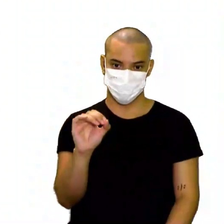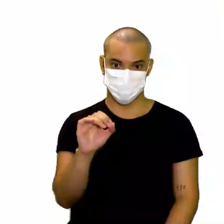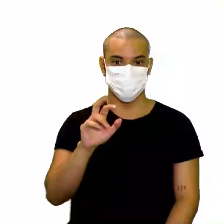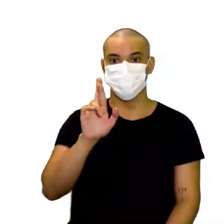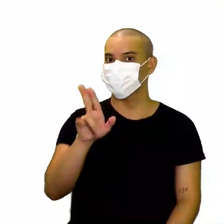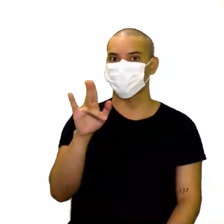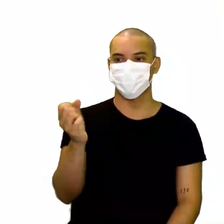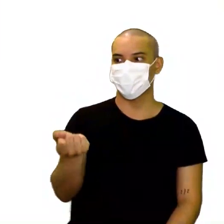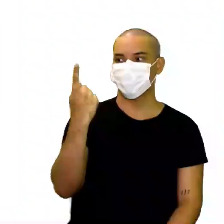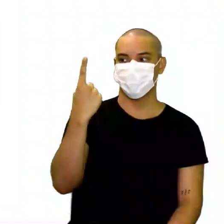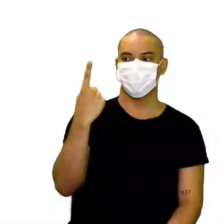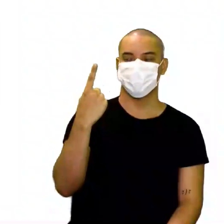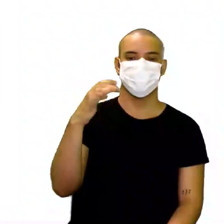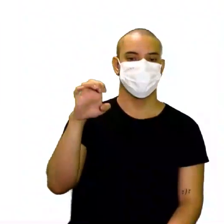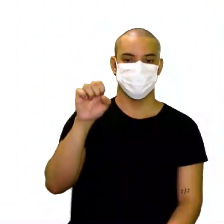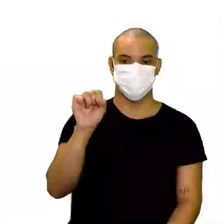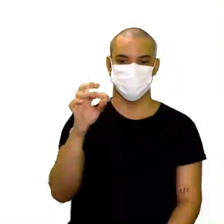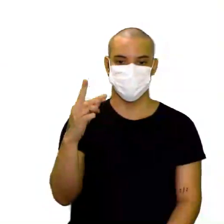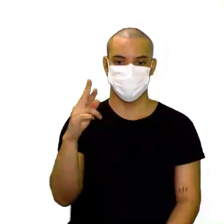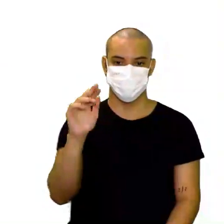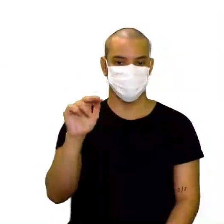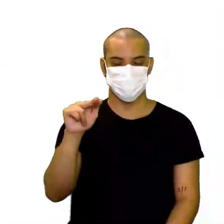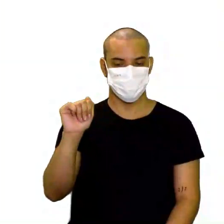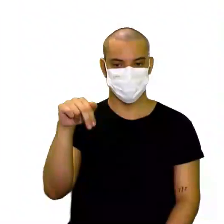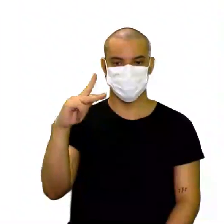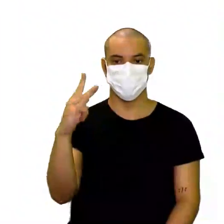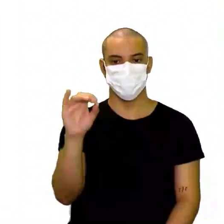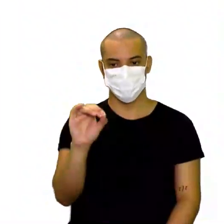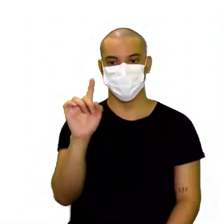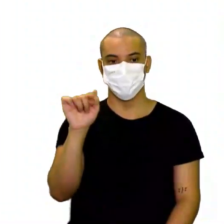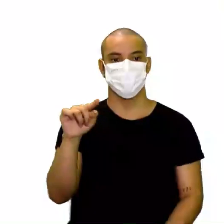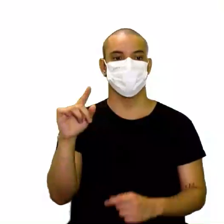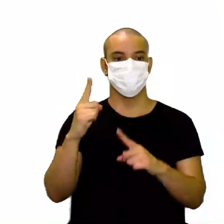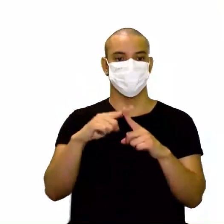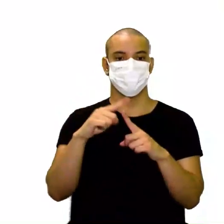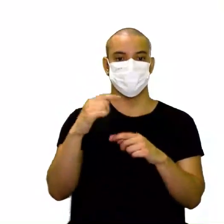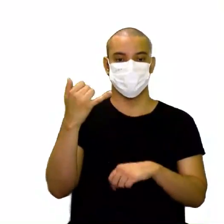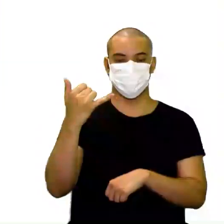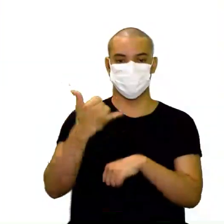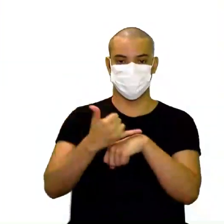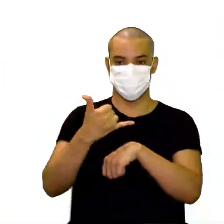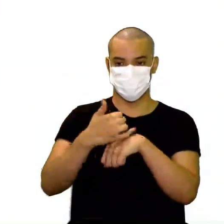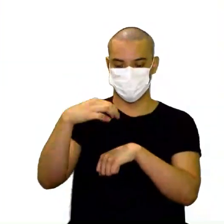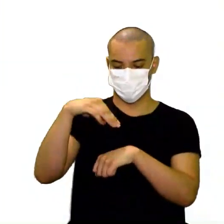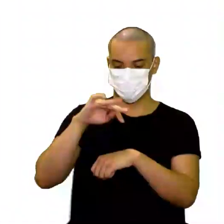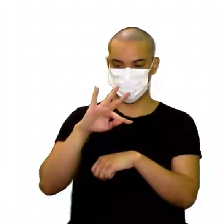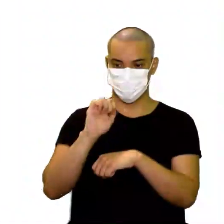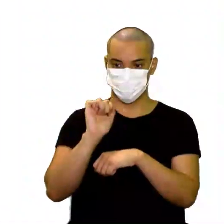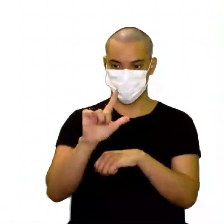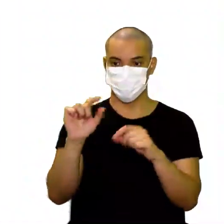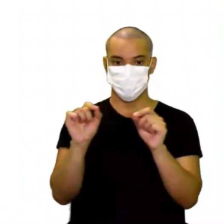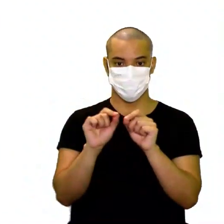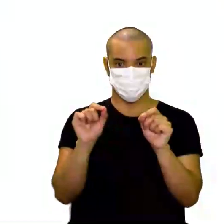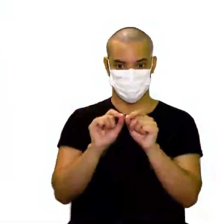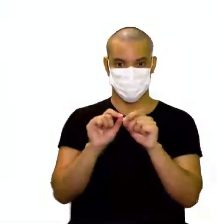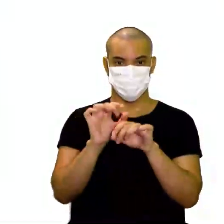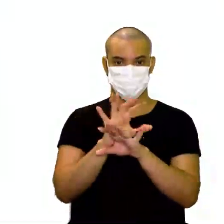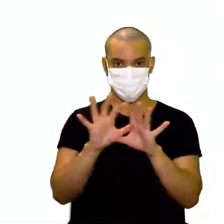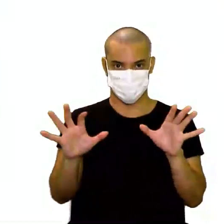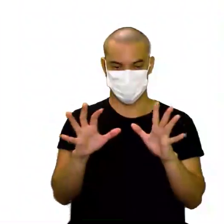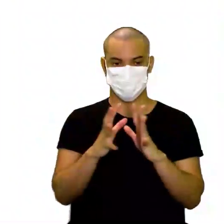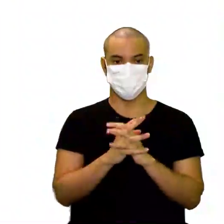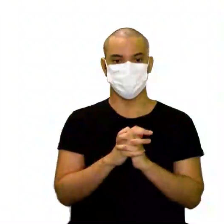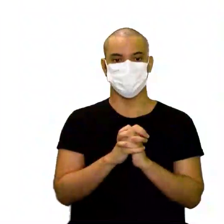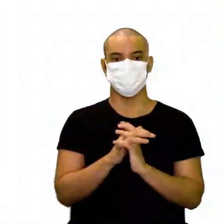é estranho, é estânio, tá? É um tipo de metal aí para poder fazer fusíveis, tá bom?